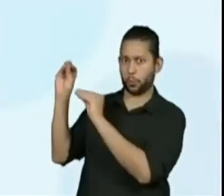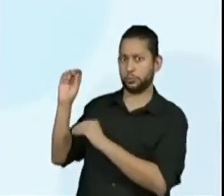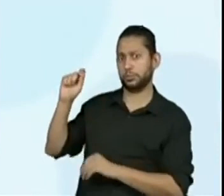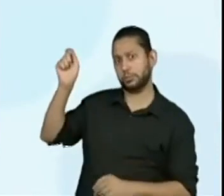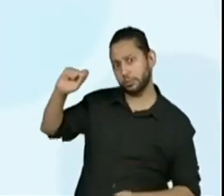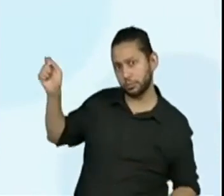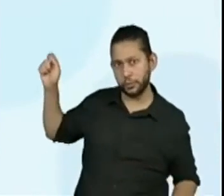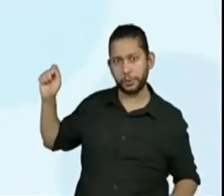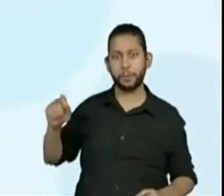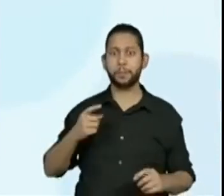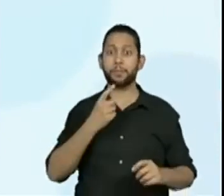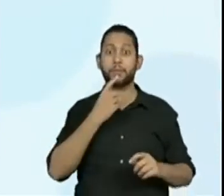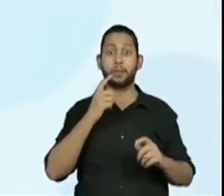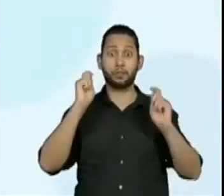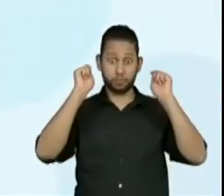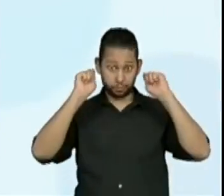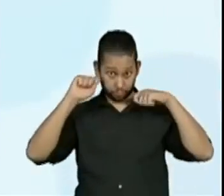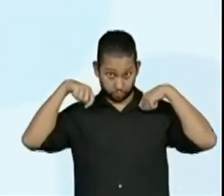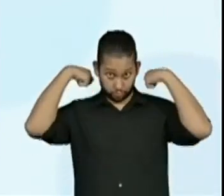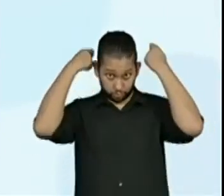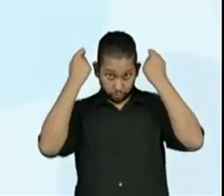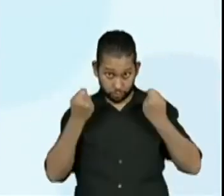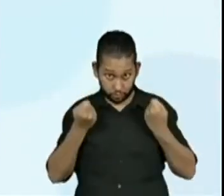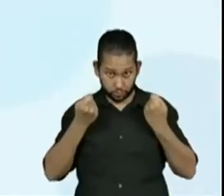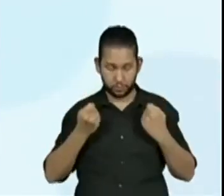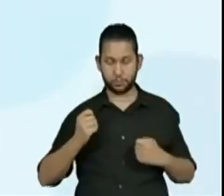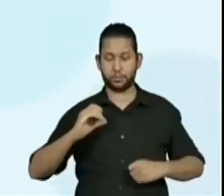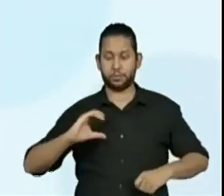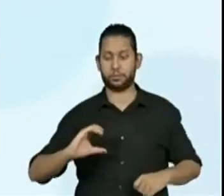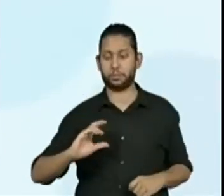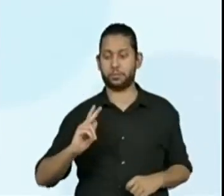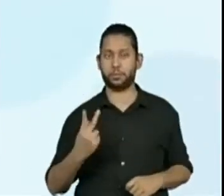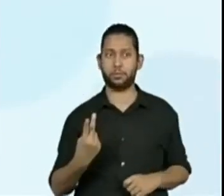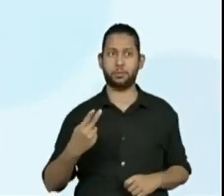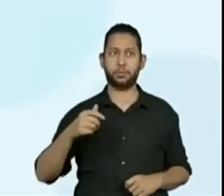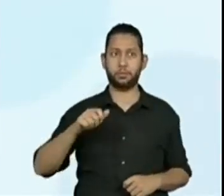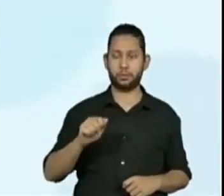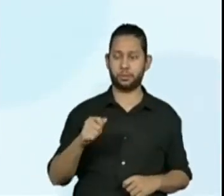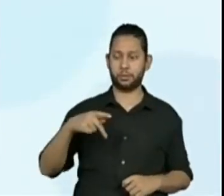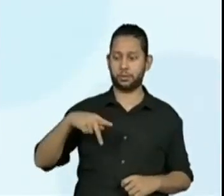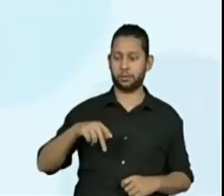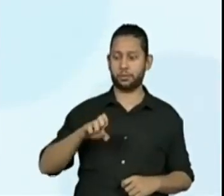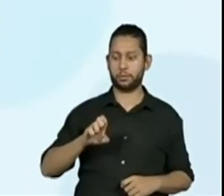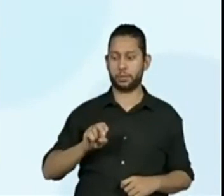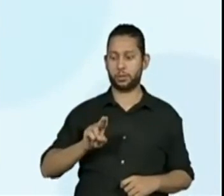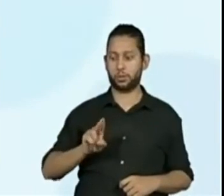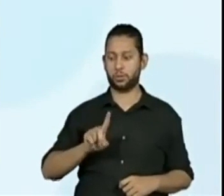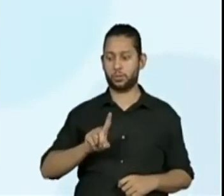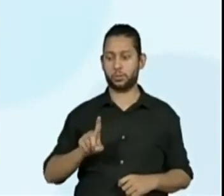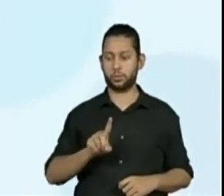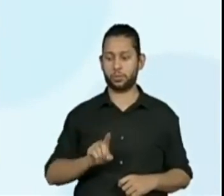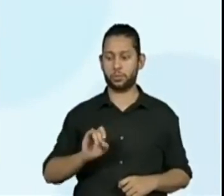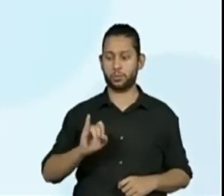Foi a primeira o primeiro conto, né? A ser dito aí no chat.